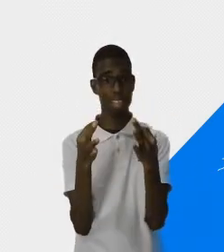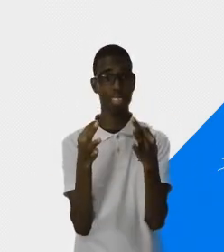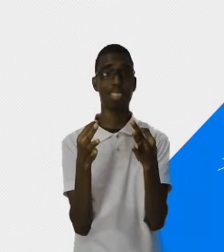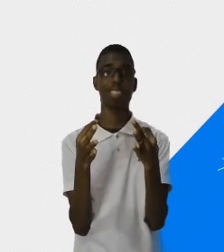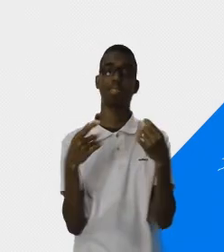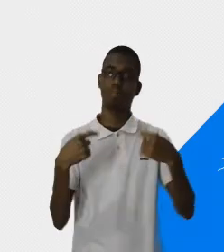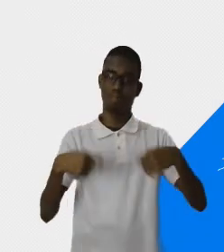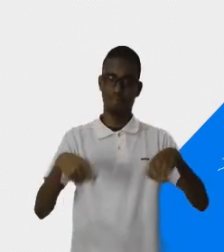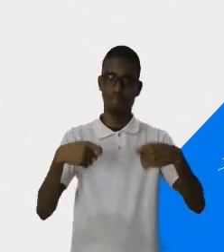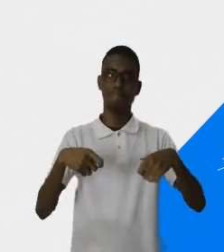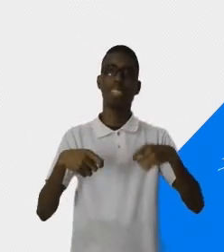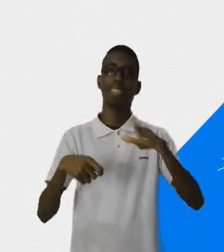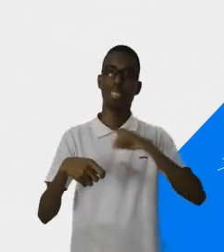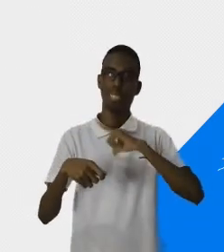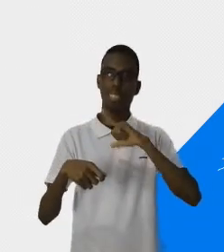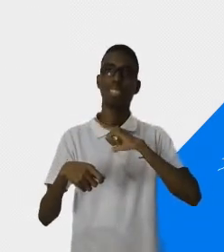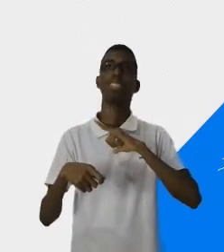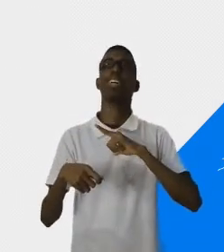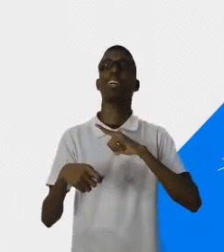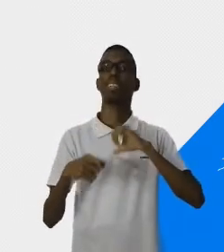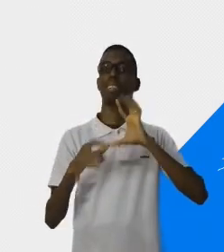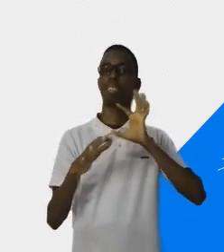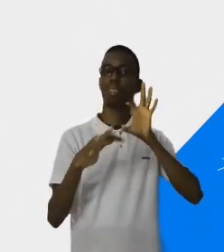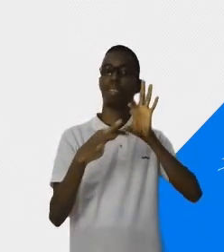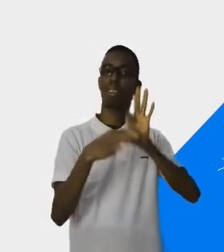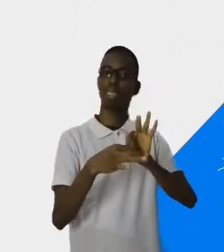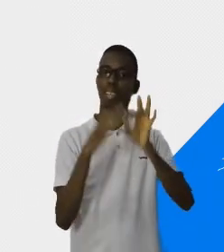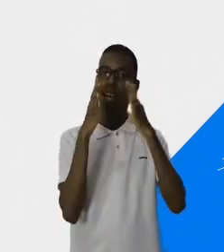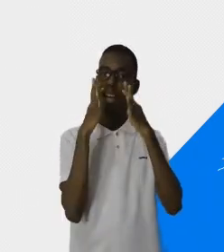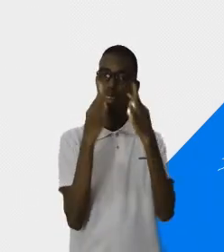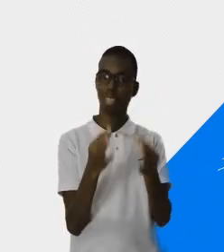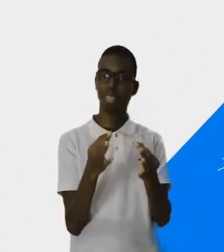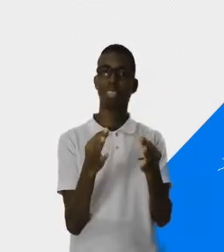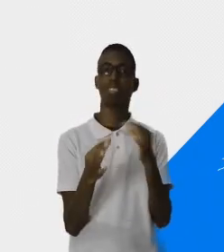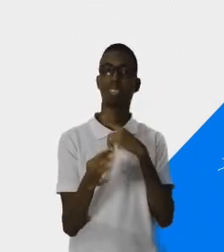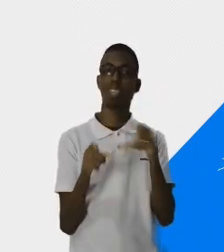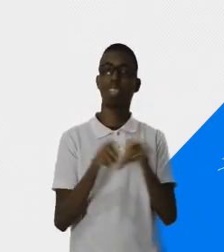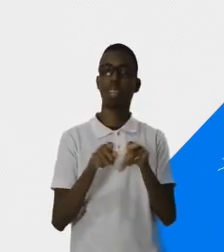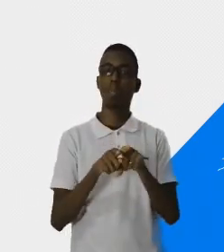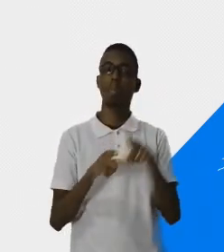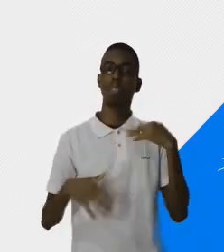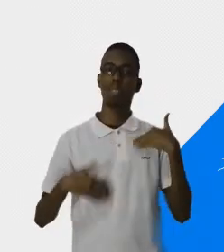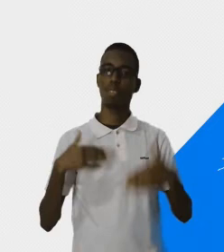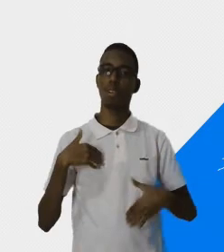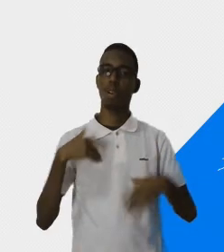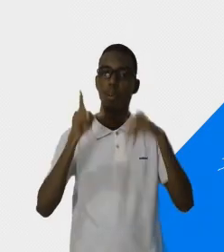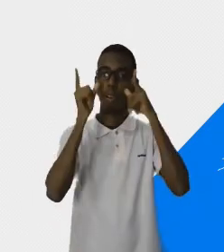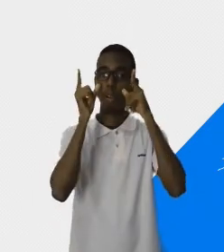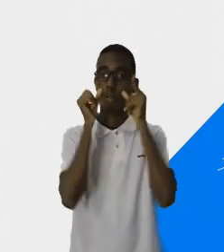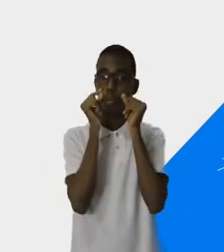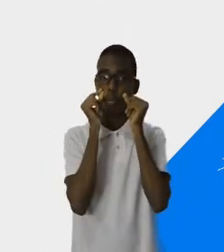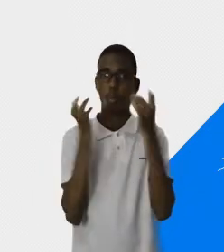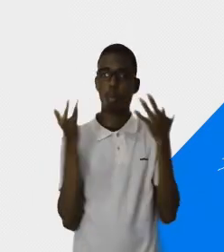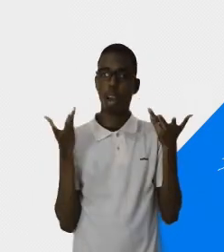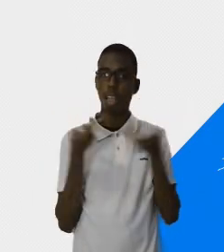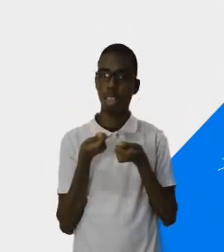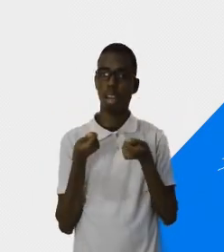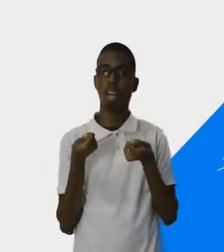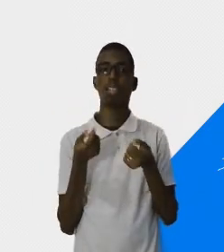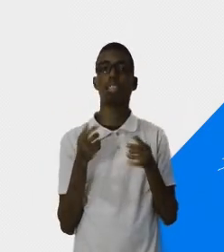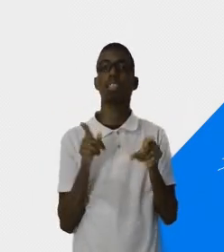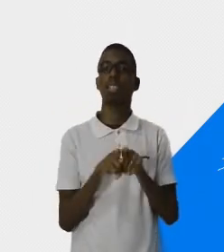está diretamente associado com o evento, por exemplo, psicofisiológico, que é a qualidade do sono, né? Ou, por exemplo, dor, que é um evento